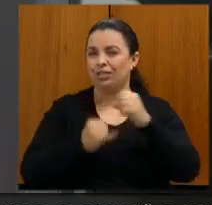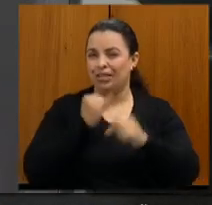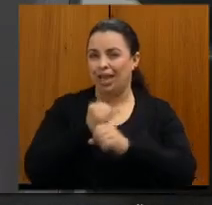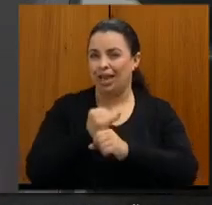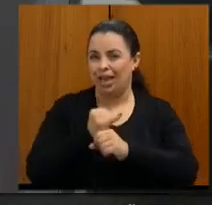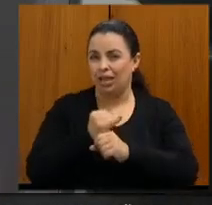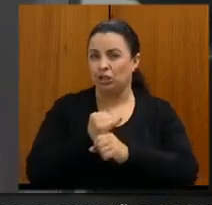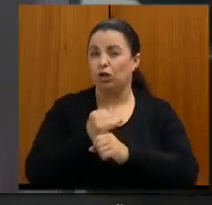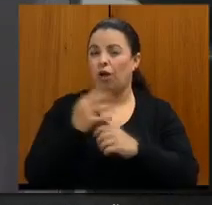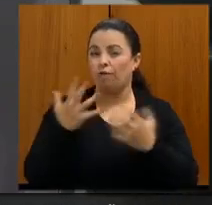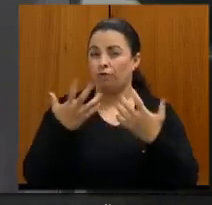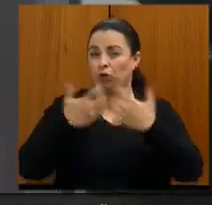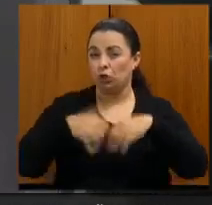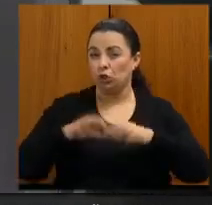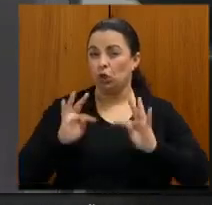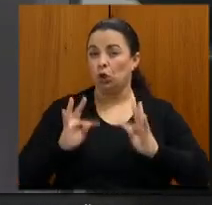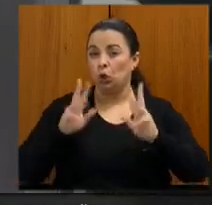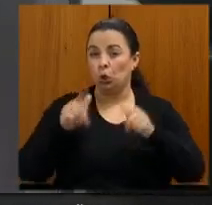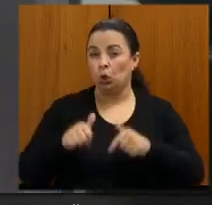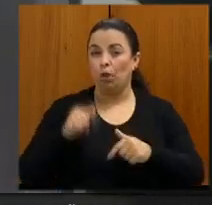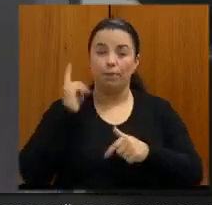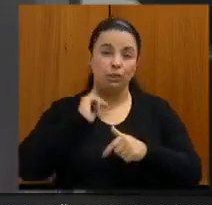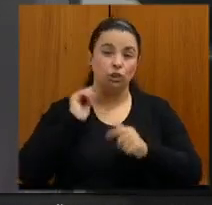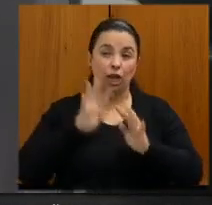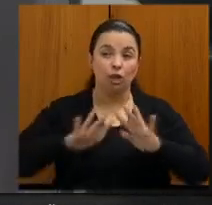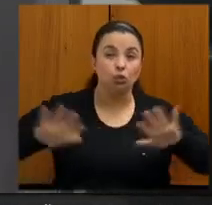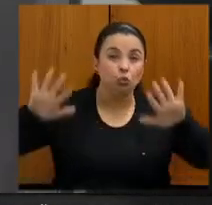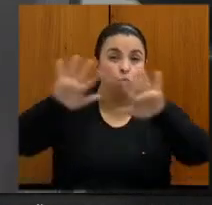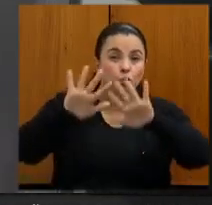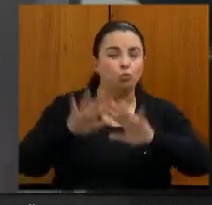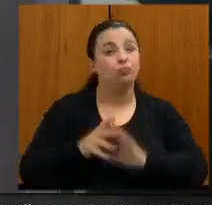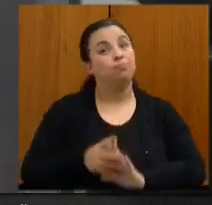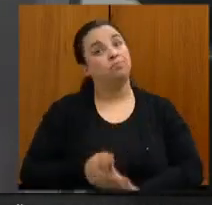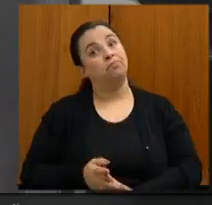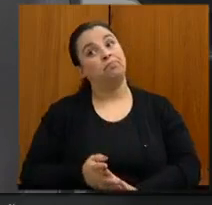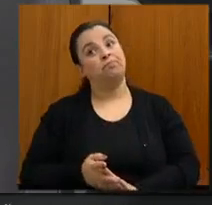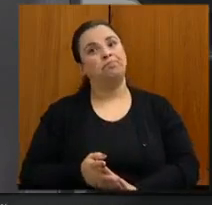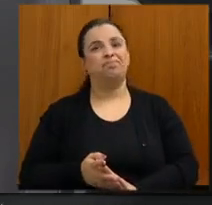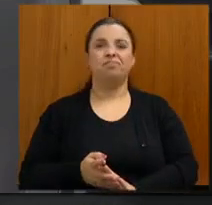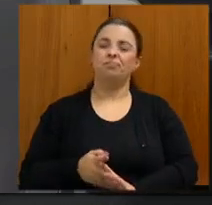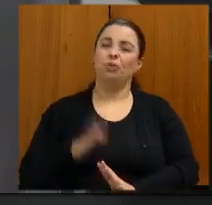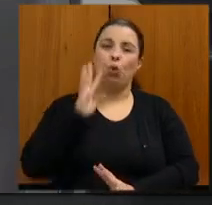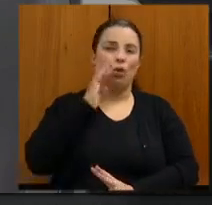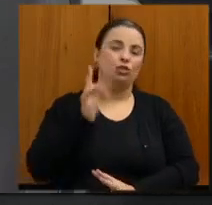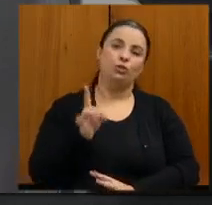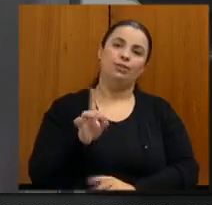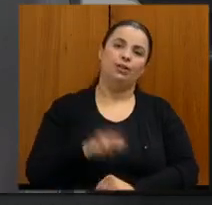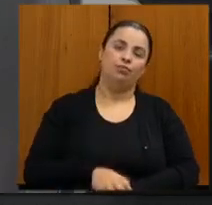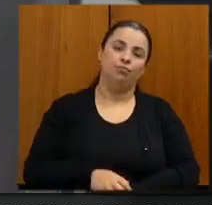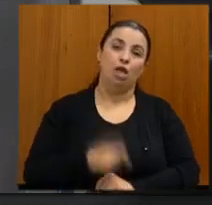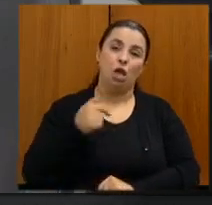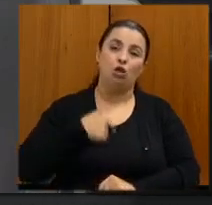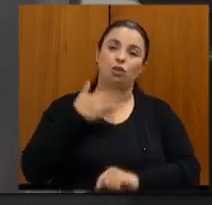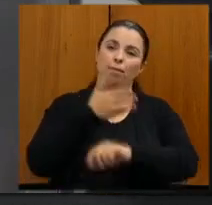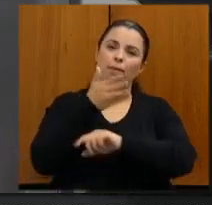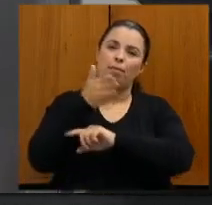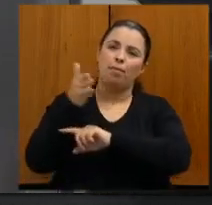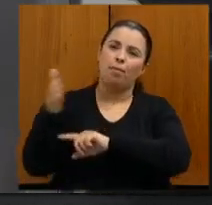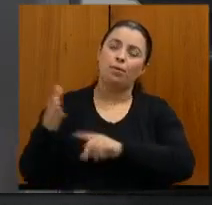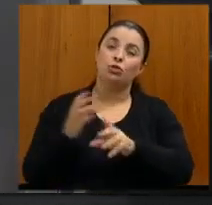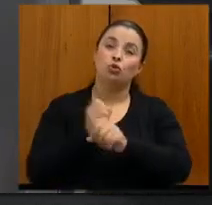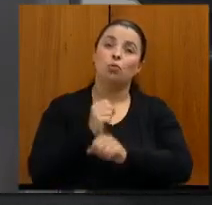Gerais é óbvio que eu no primeiro mandato rodei eu fui 80 cidades pessoalmente